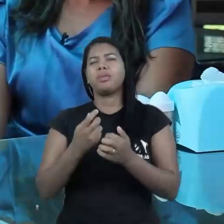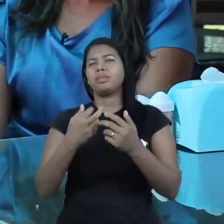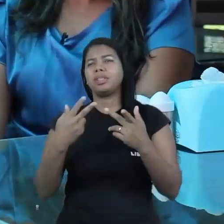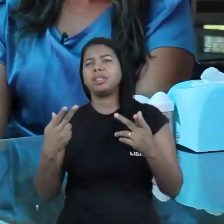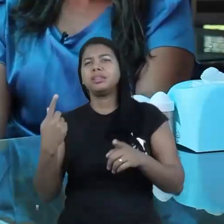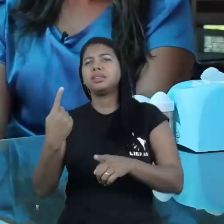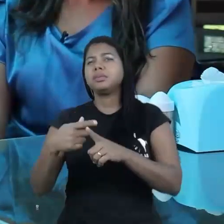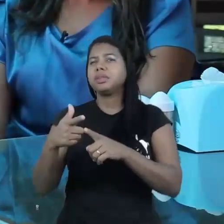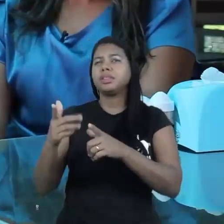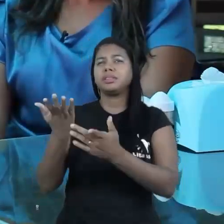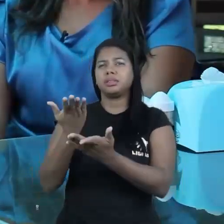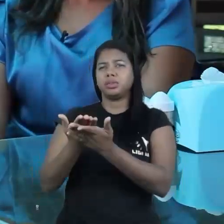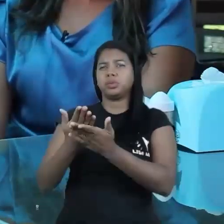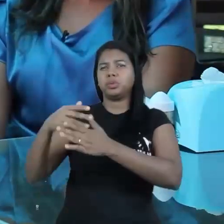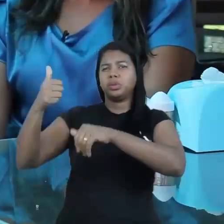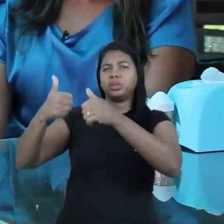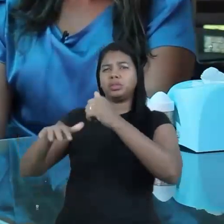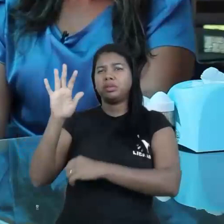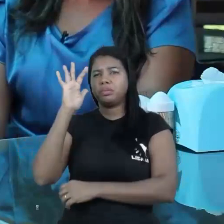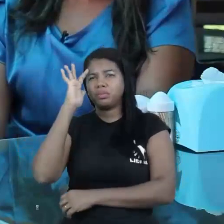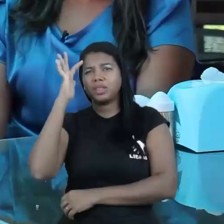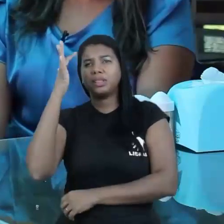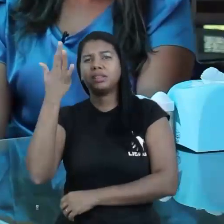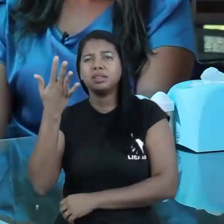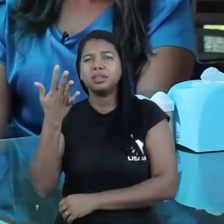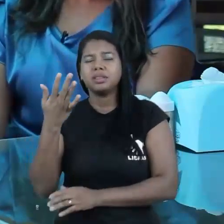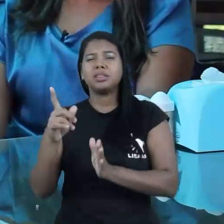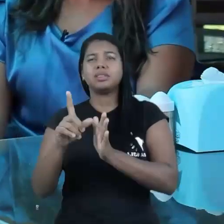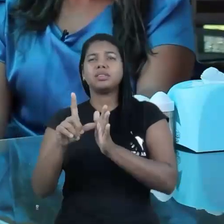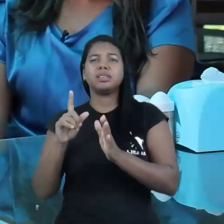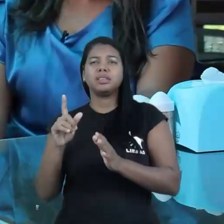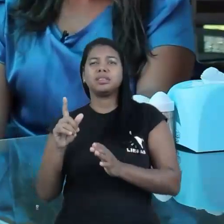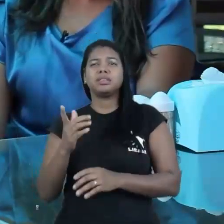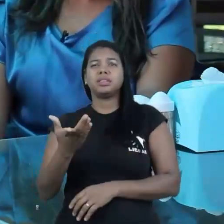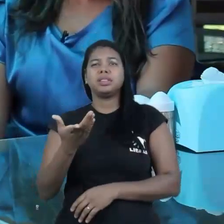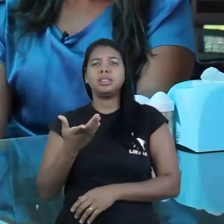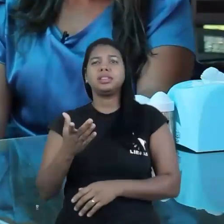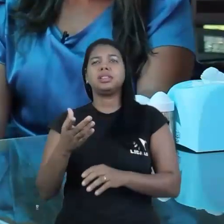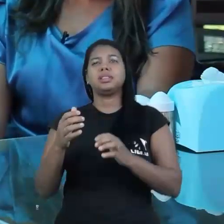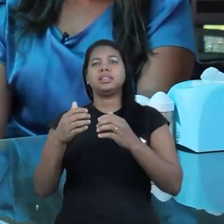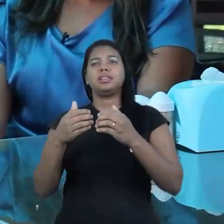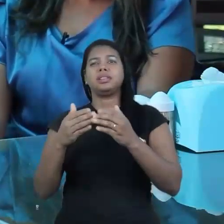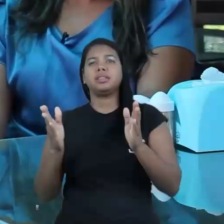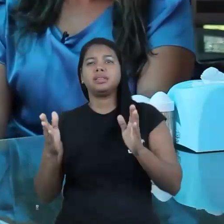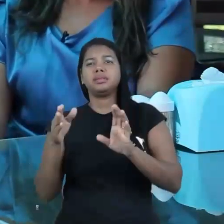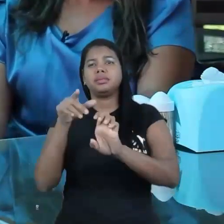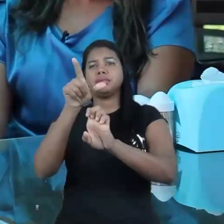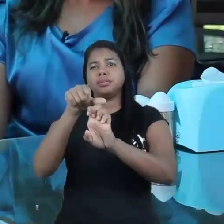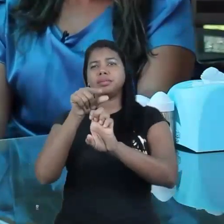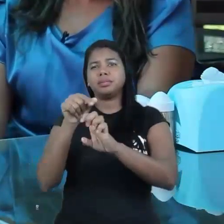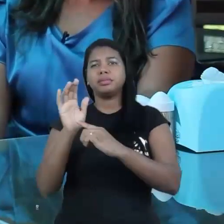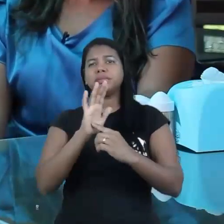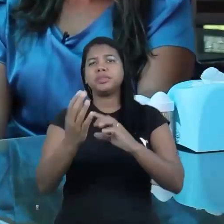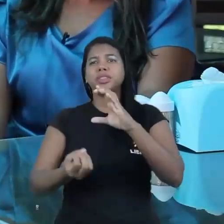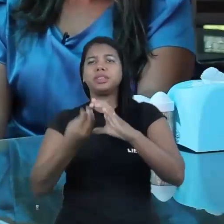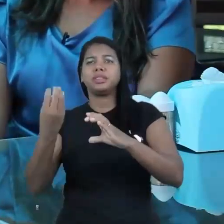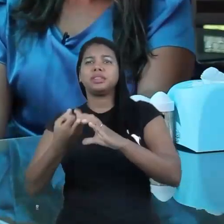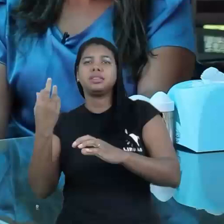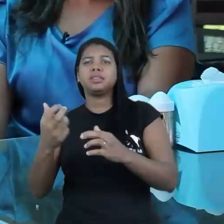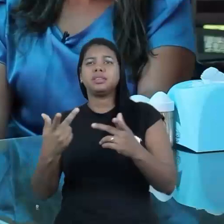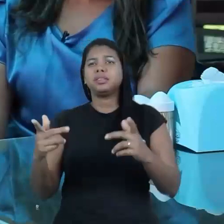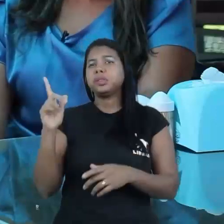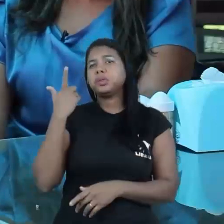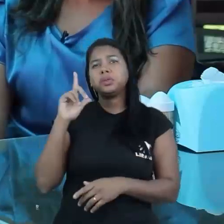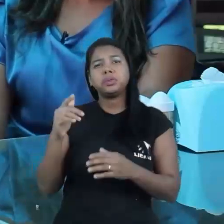também decisões que a gente tomou de forma precipitada, que vai surgindo coisas que você não consegue